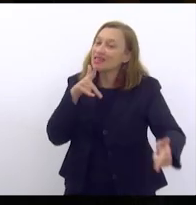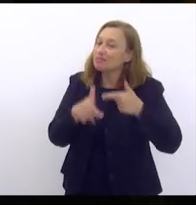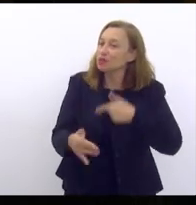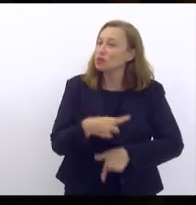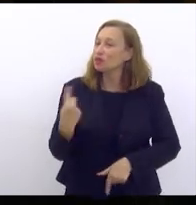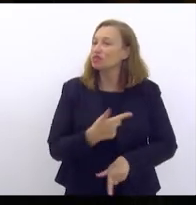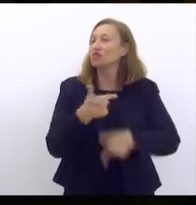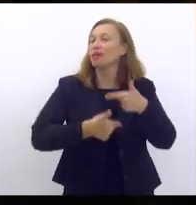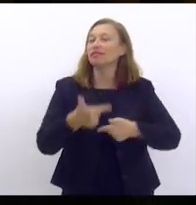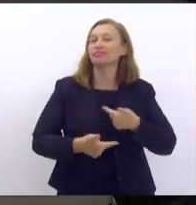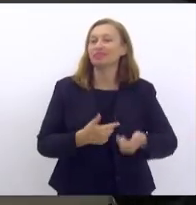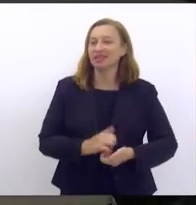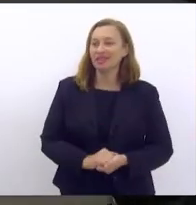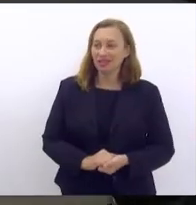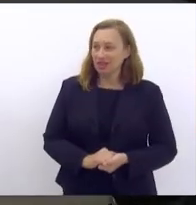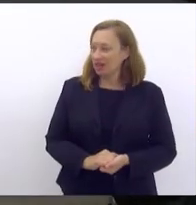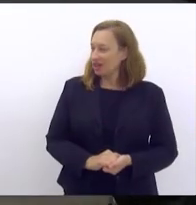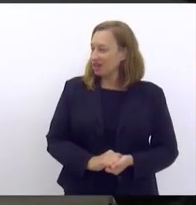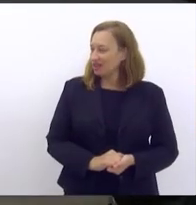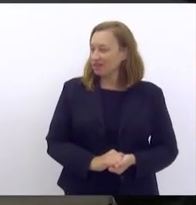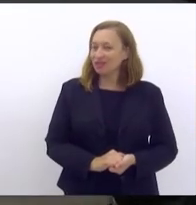parar.